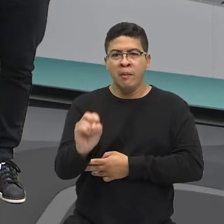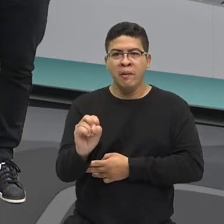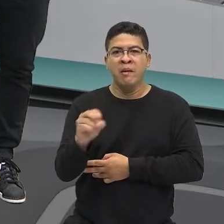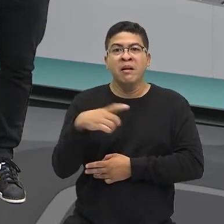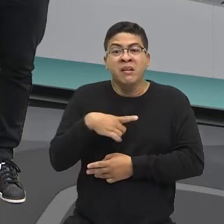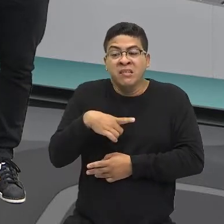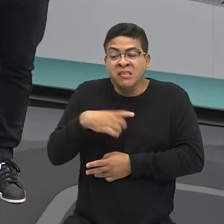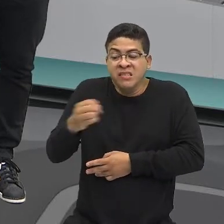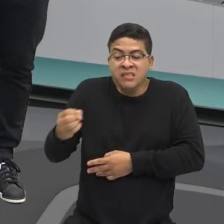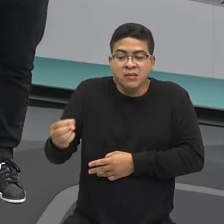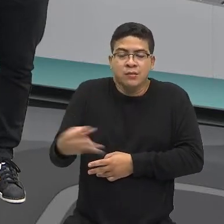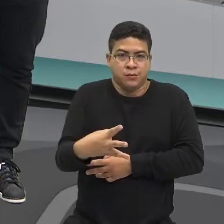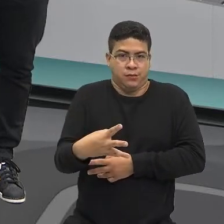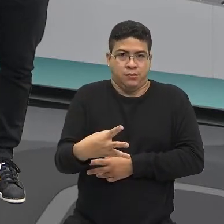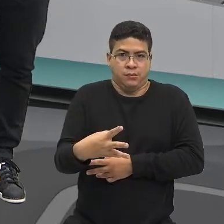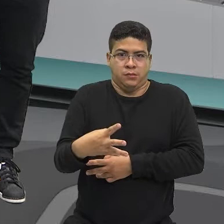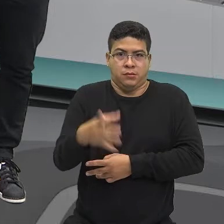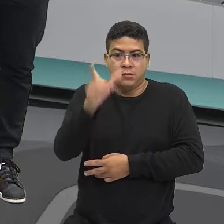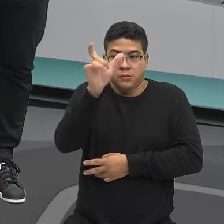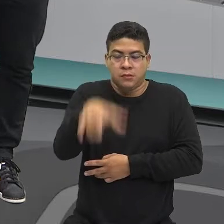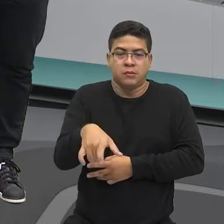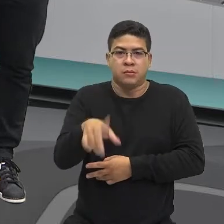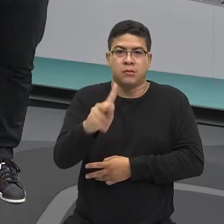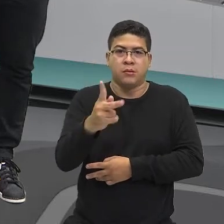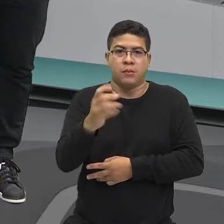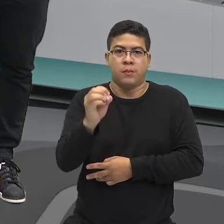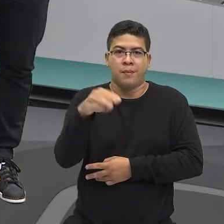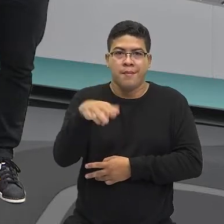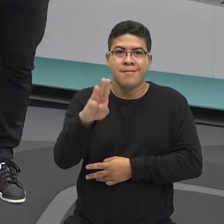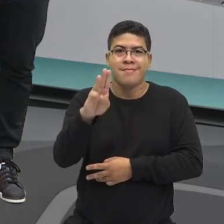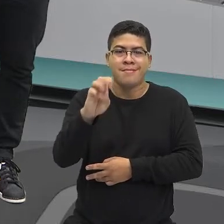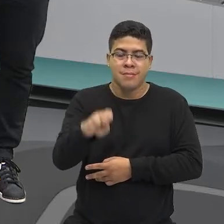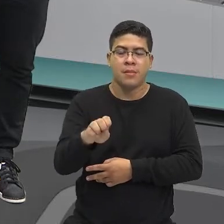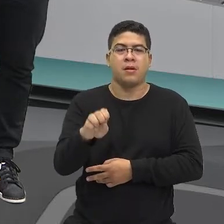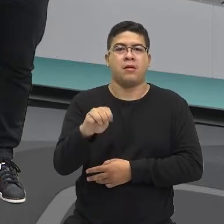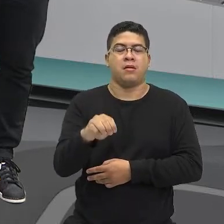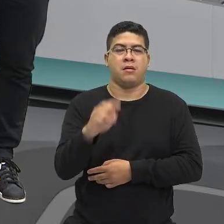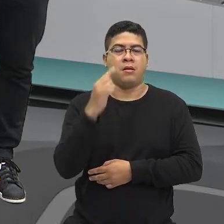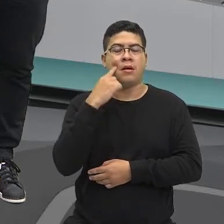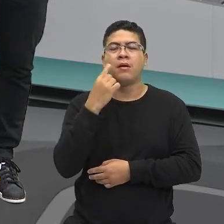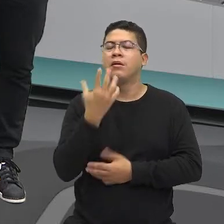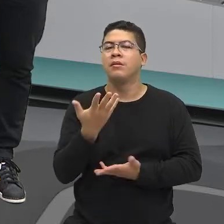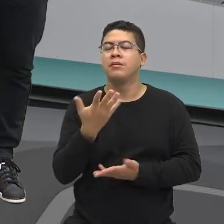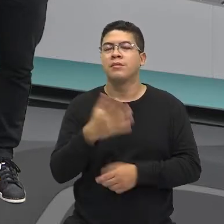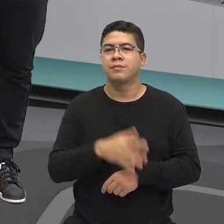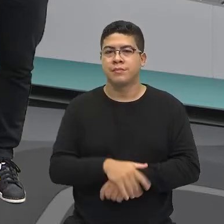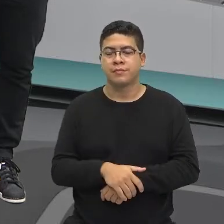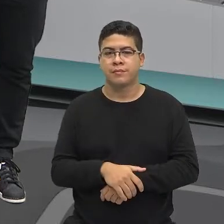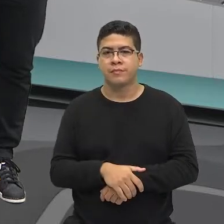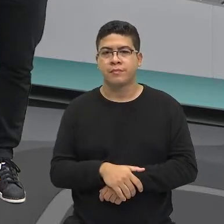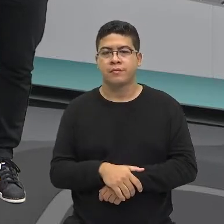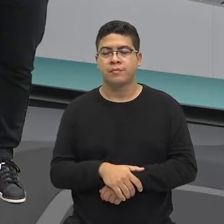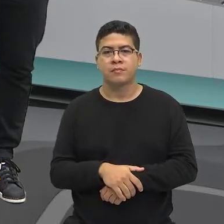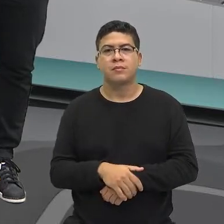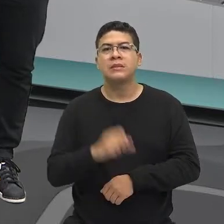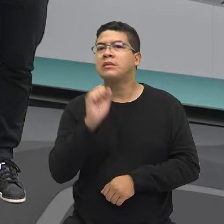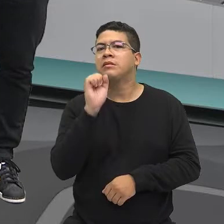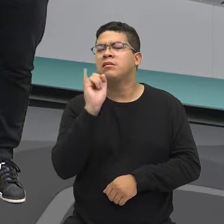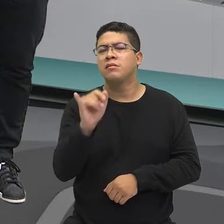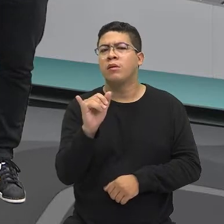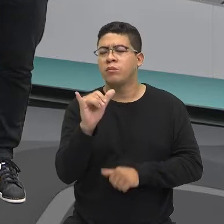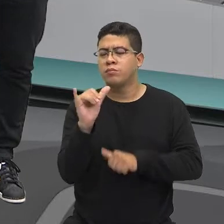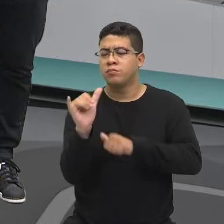novo homem? Notaram? Então, ela tem um sentido aí. Novo homem. Se eu modificasse,